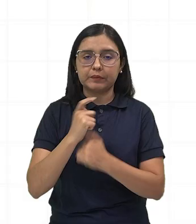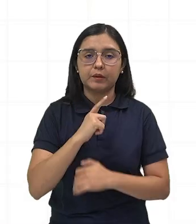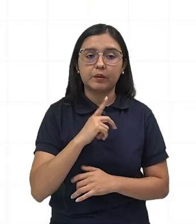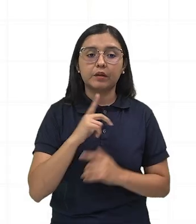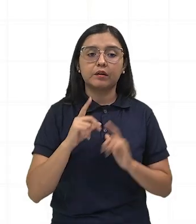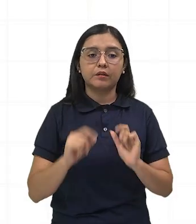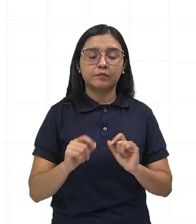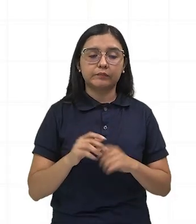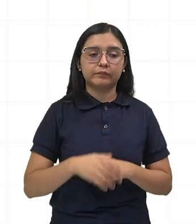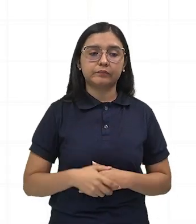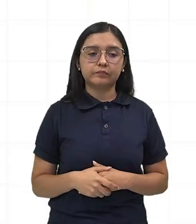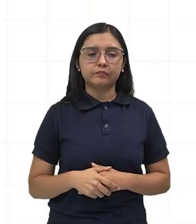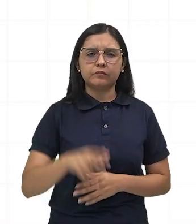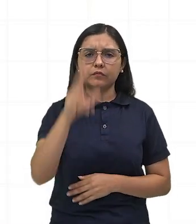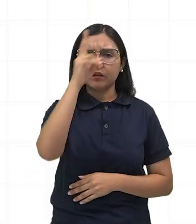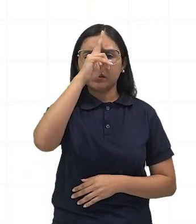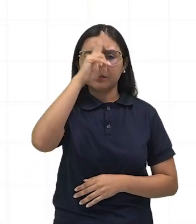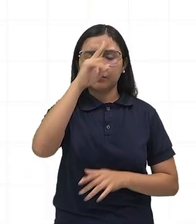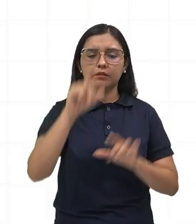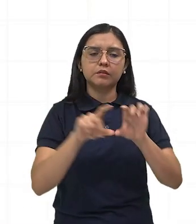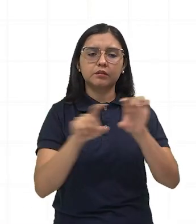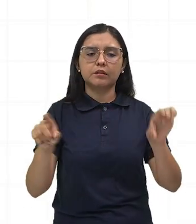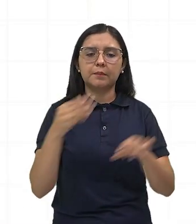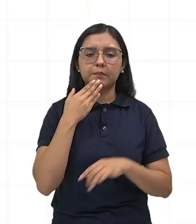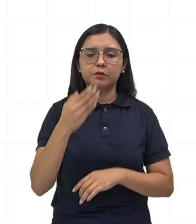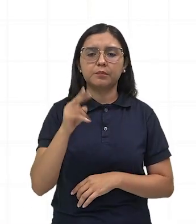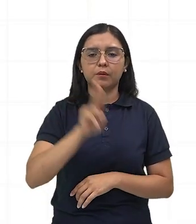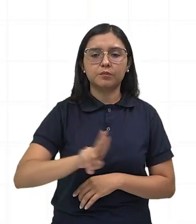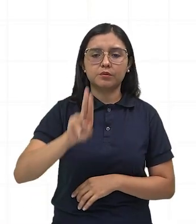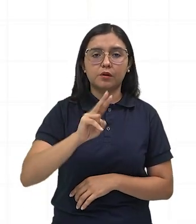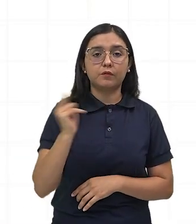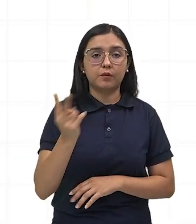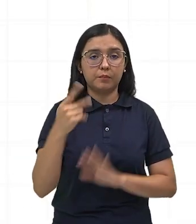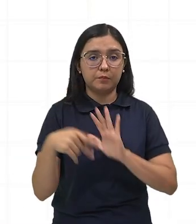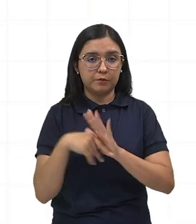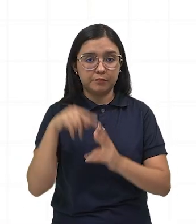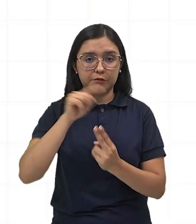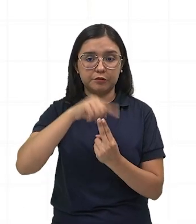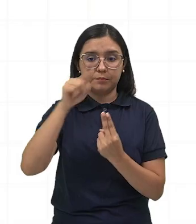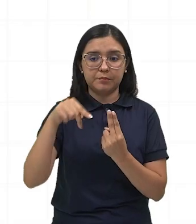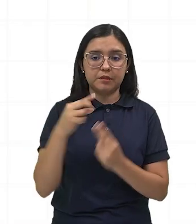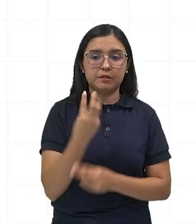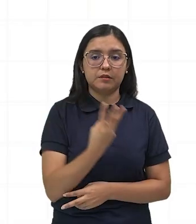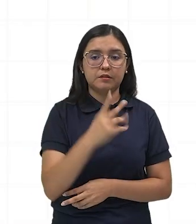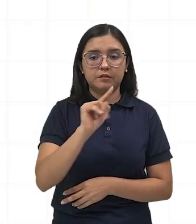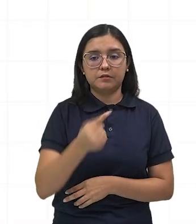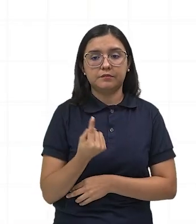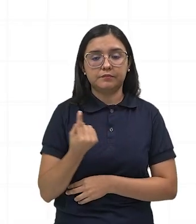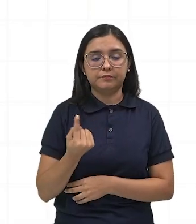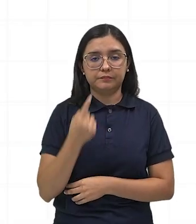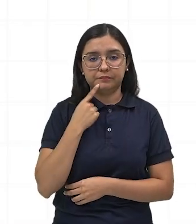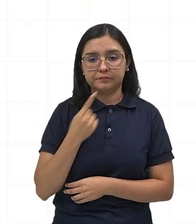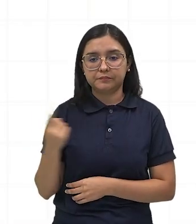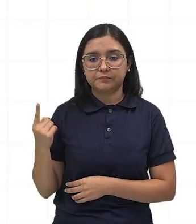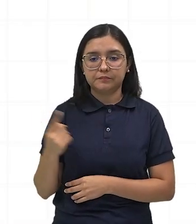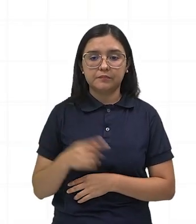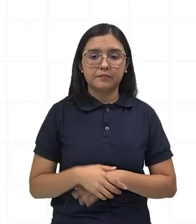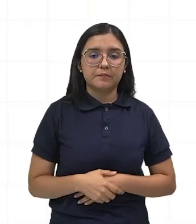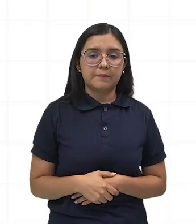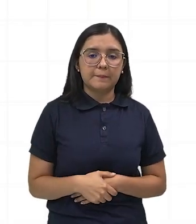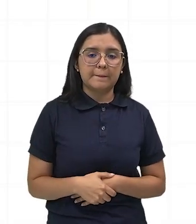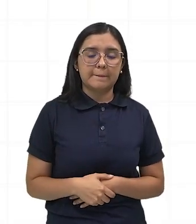temos. Lembrando que o problema estava pedindo para nós usarmos, olha, o valor de π,